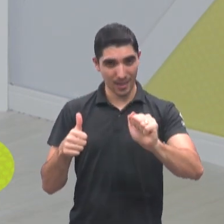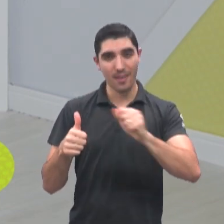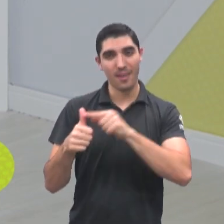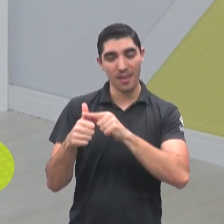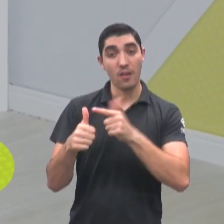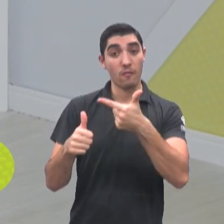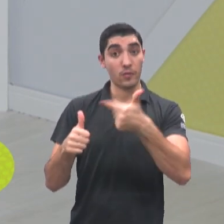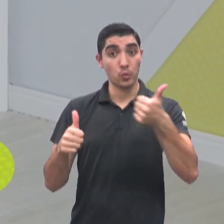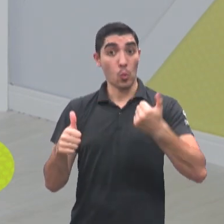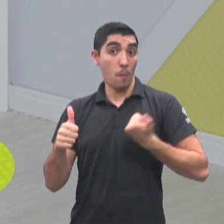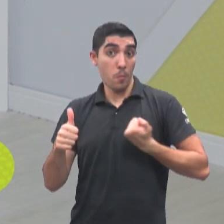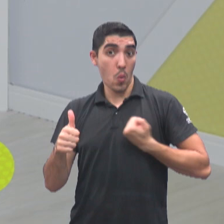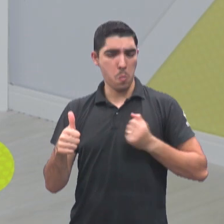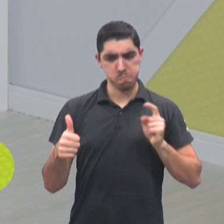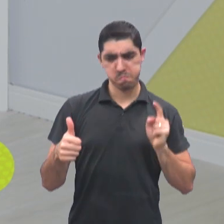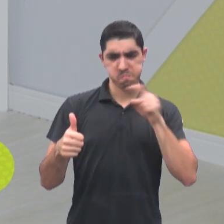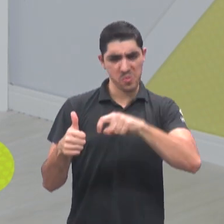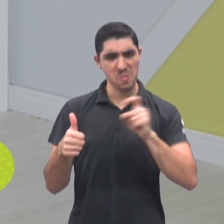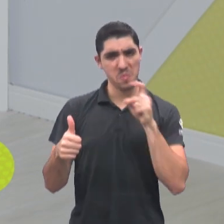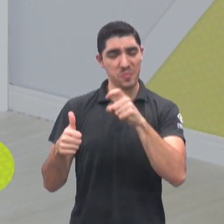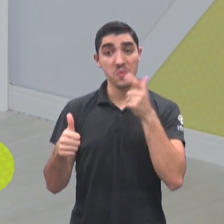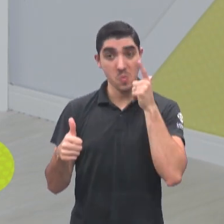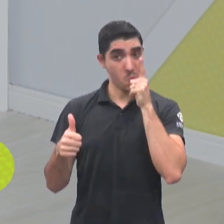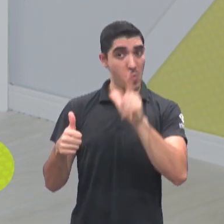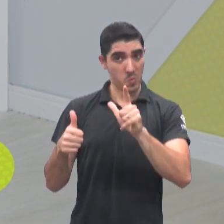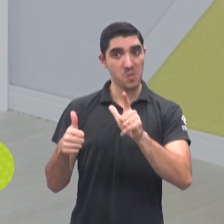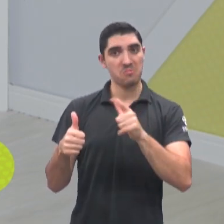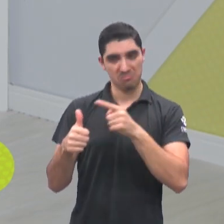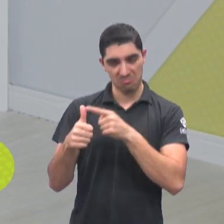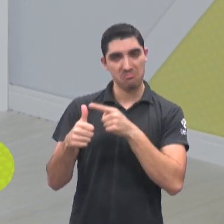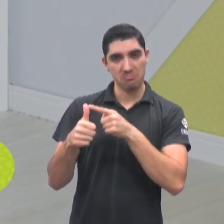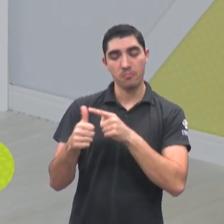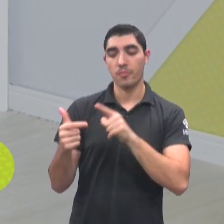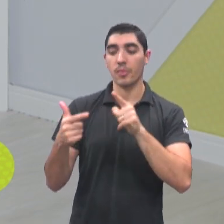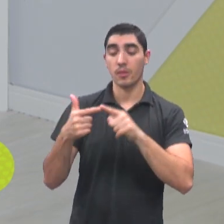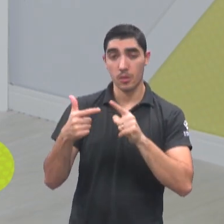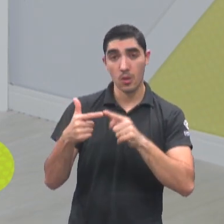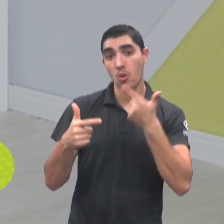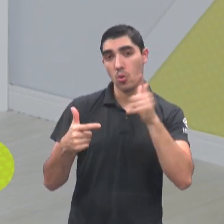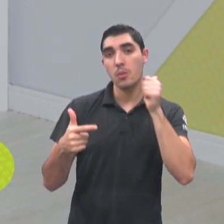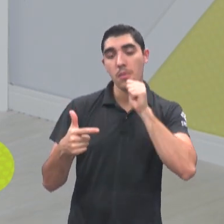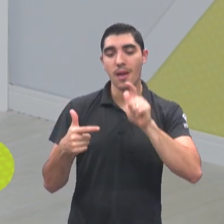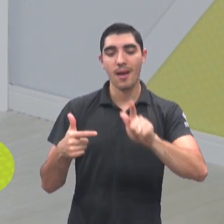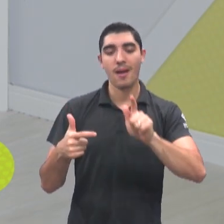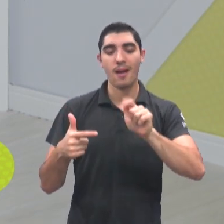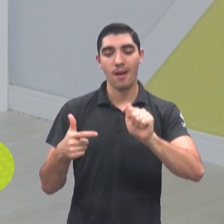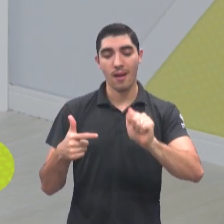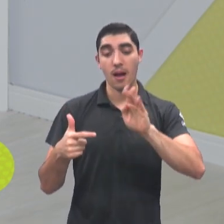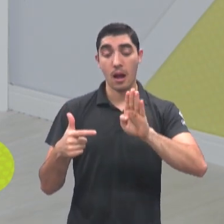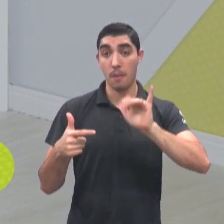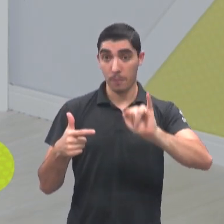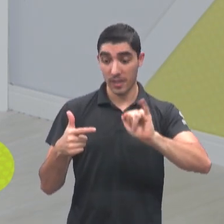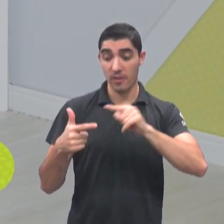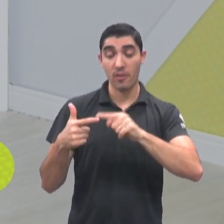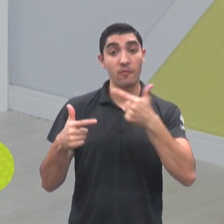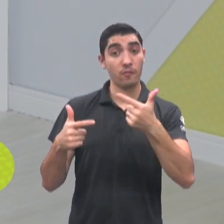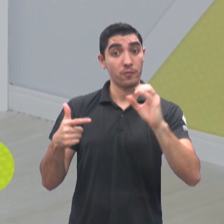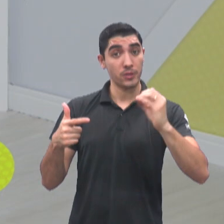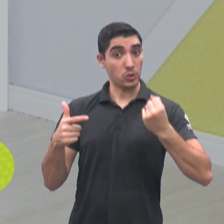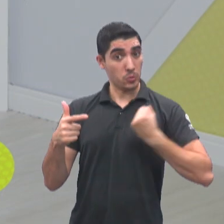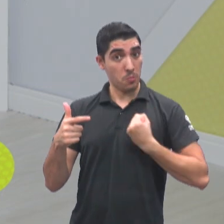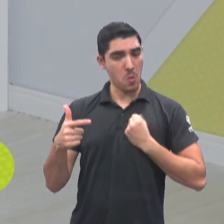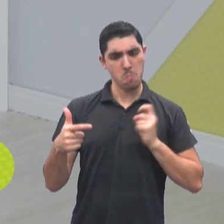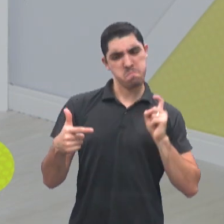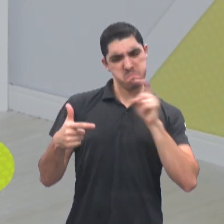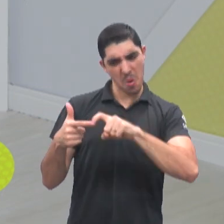21 pontos, 12 rebotes, double-double para ela, mais 2 assistências, seguido pela Gabi Guimarães, 20 pontos, 12 rebotes, outro